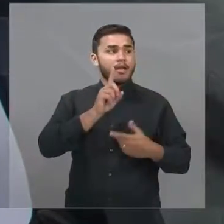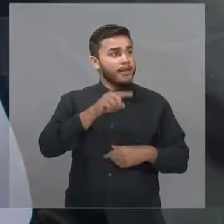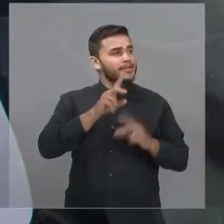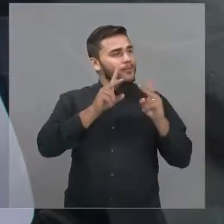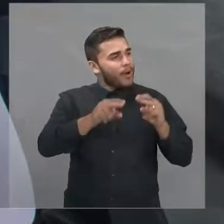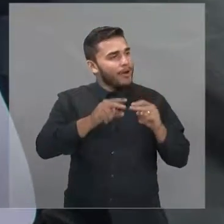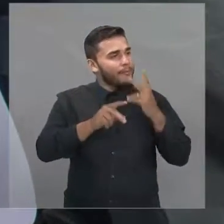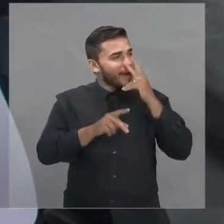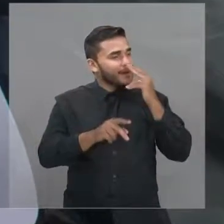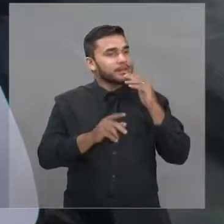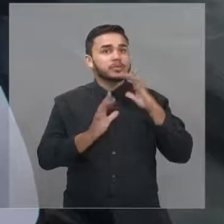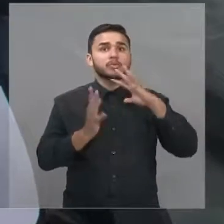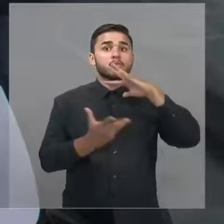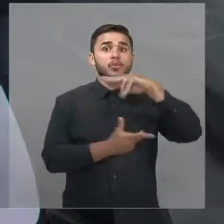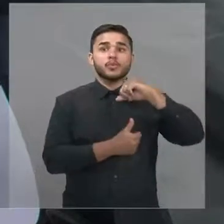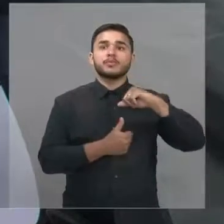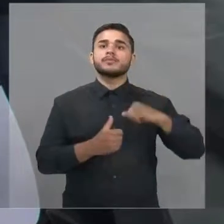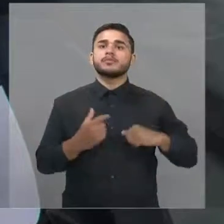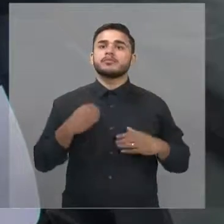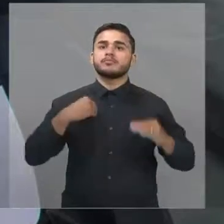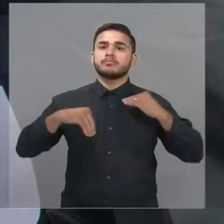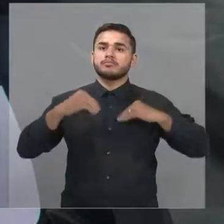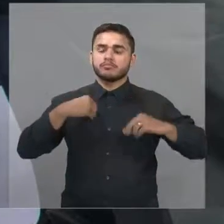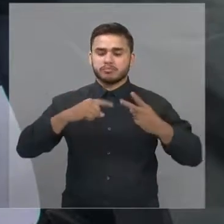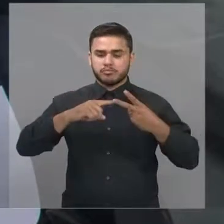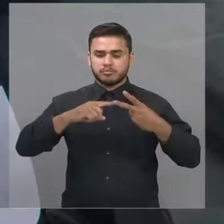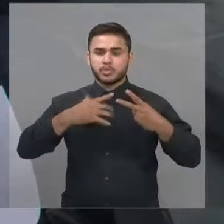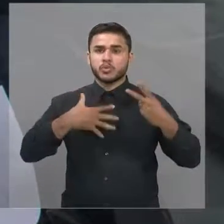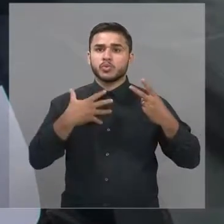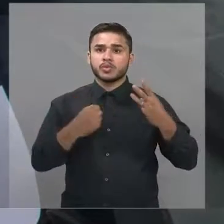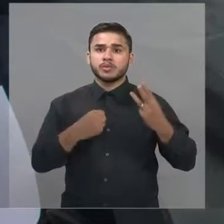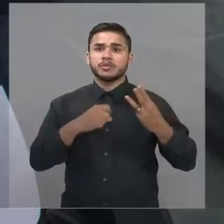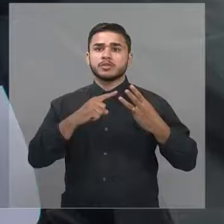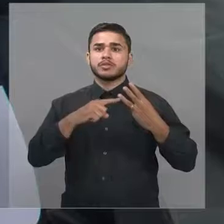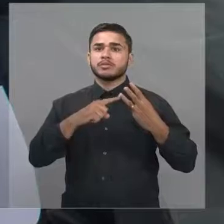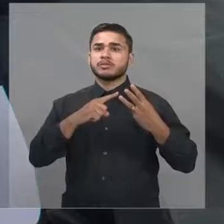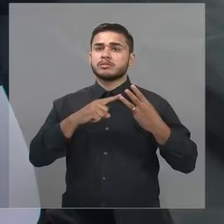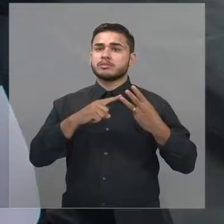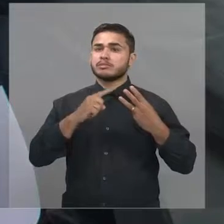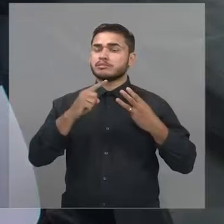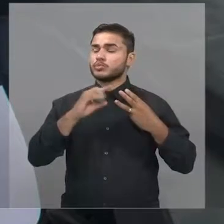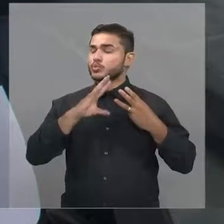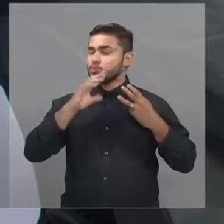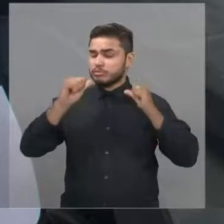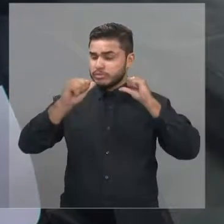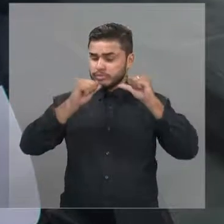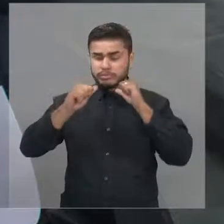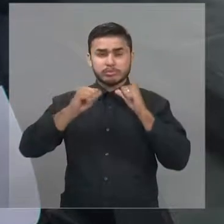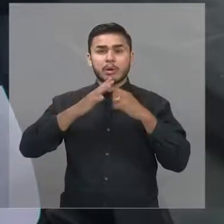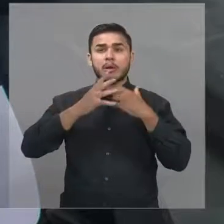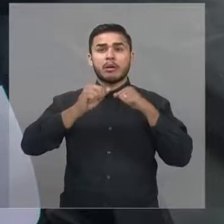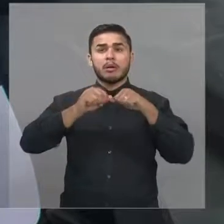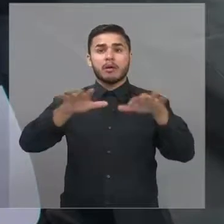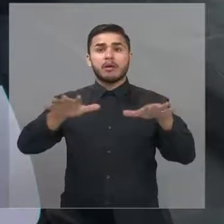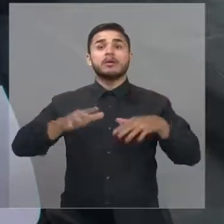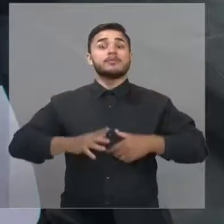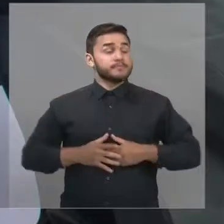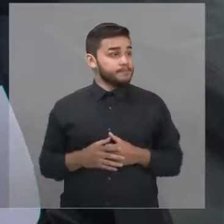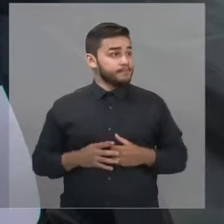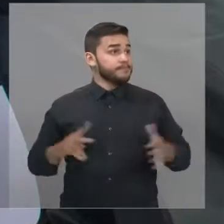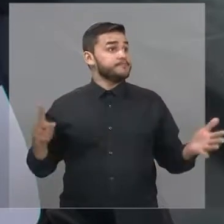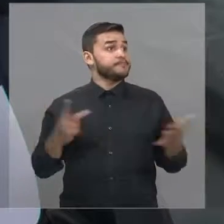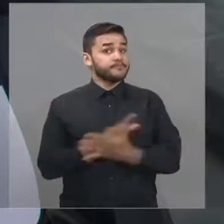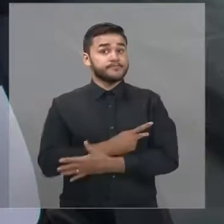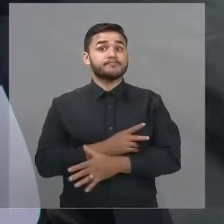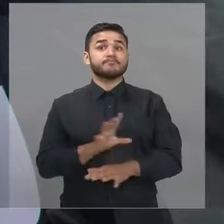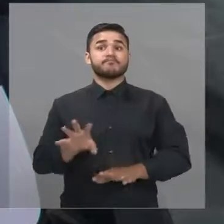Dependência química, suicídio, depressão, borderline, são epidemias. E são epidemias por